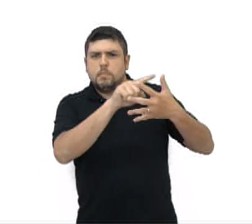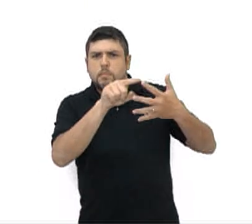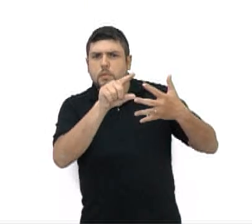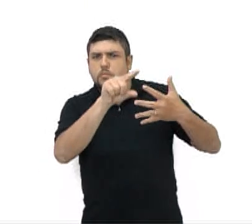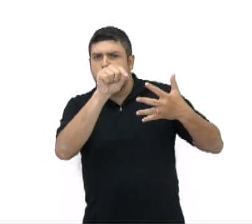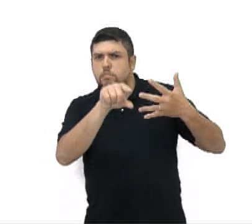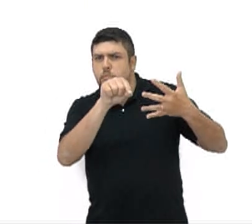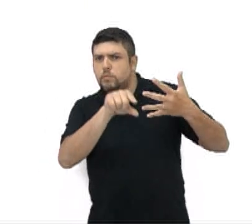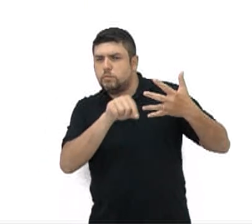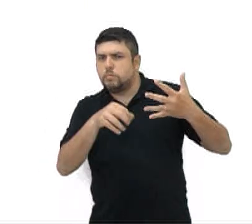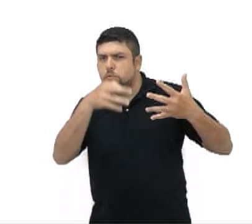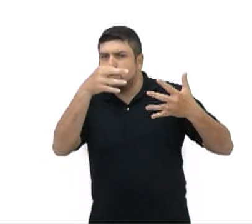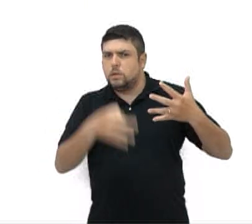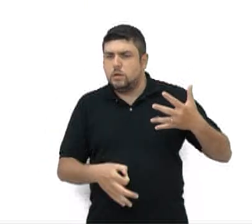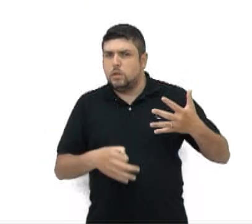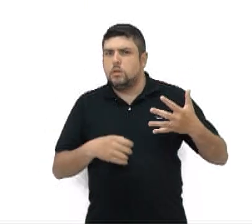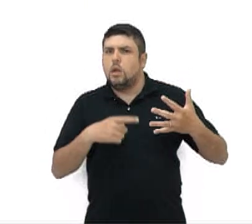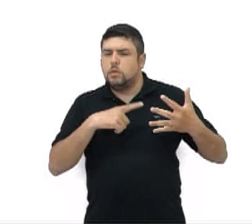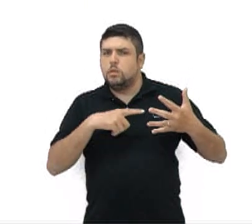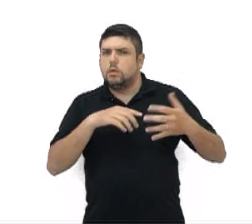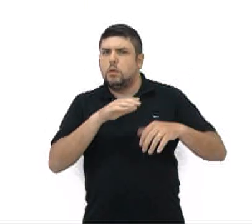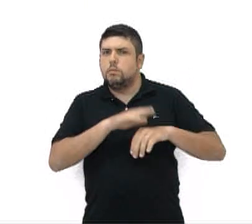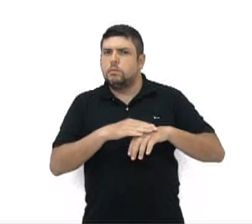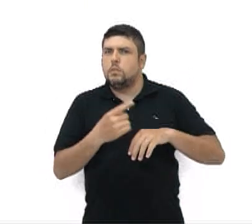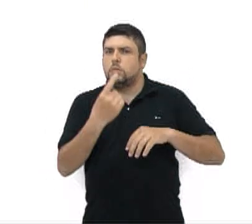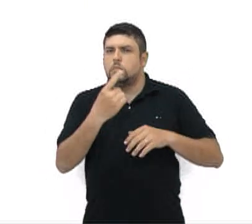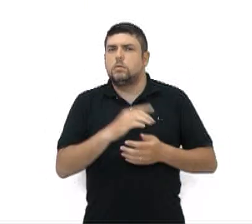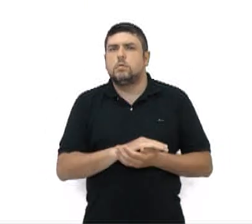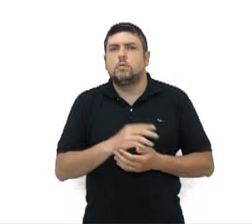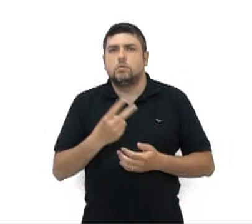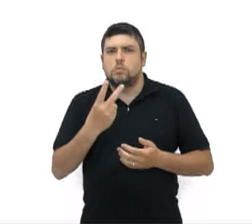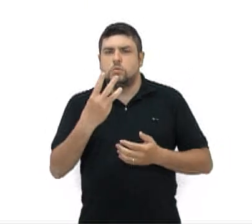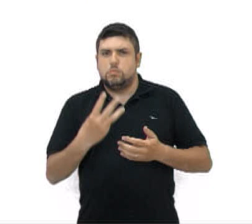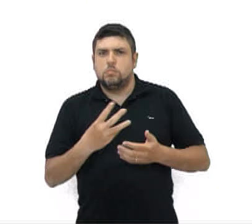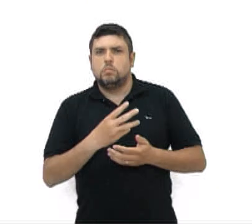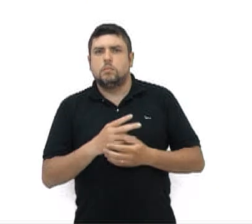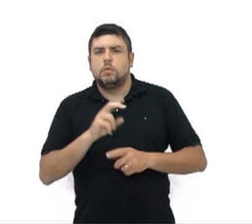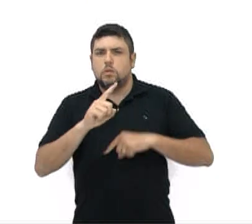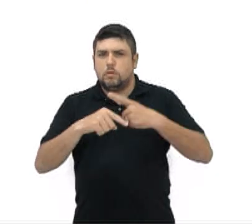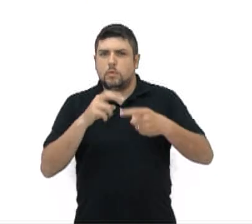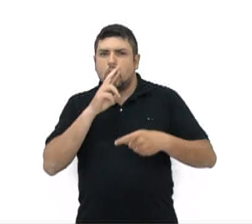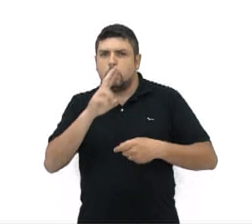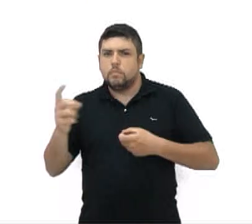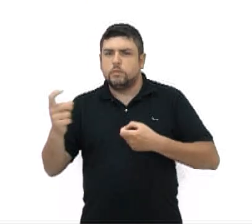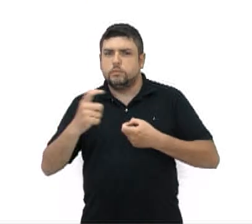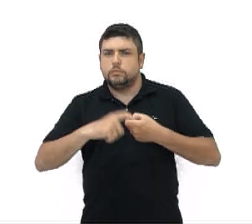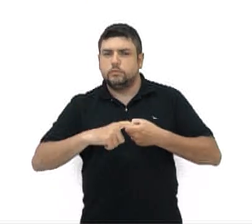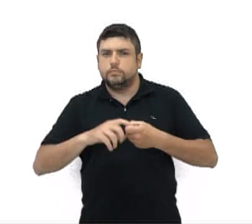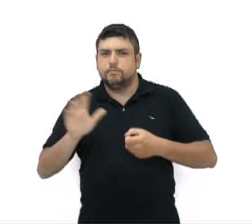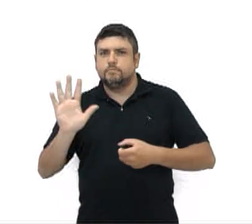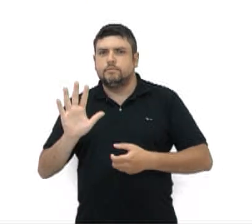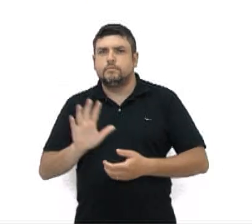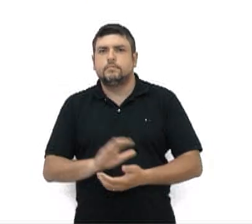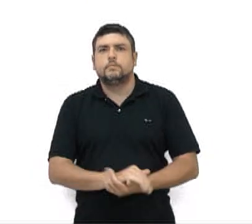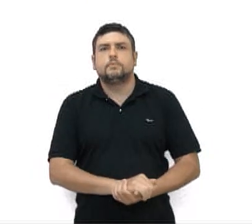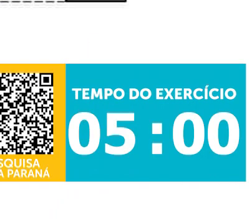Beleza? Analise as alternativas corretas aí. Daqui a pouco a gente responde aí. Beleza? Até daqui a pouquinho, gente.